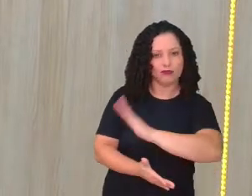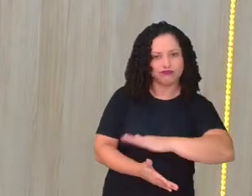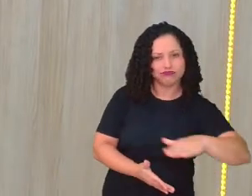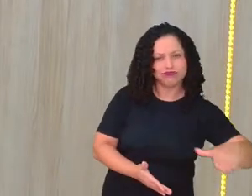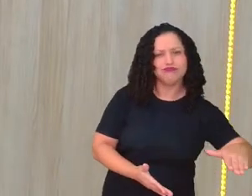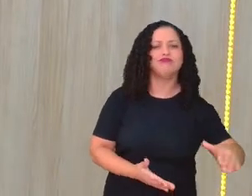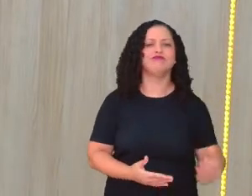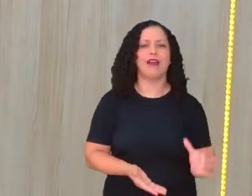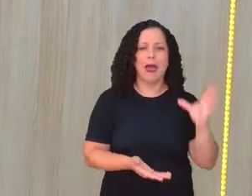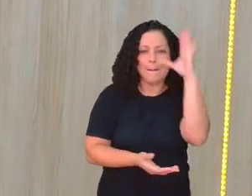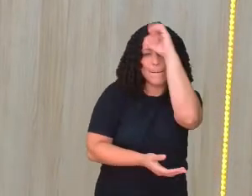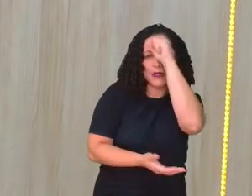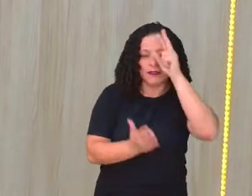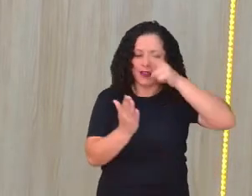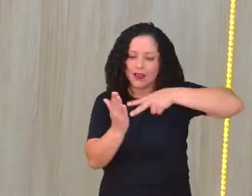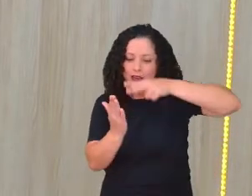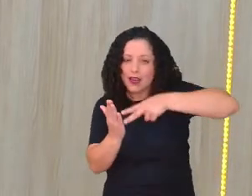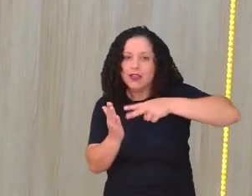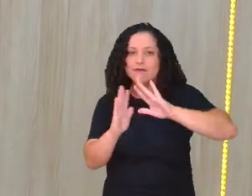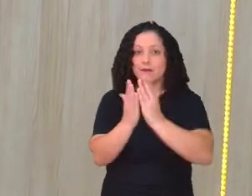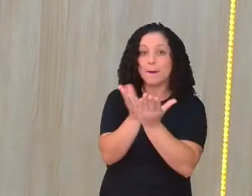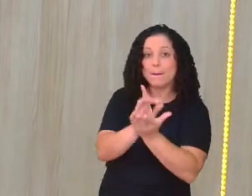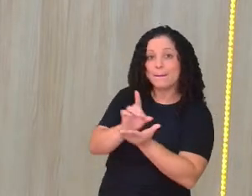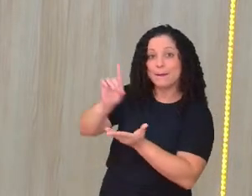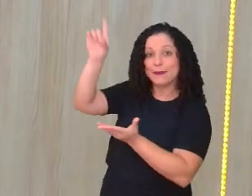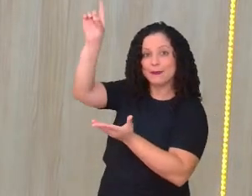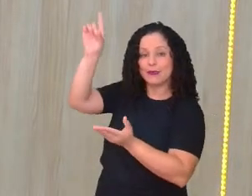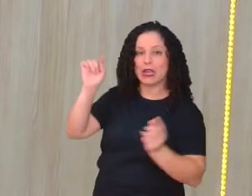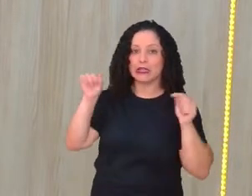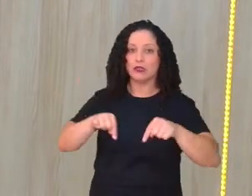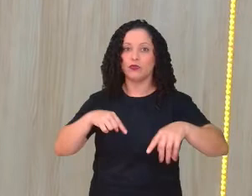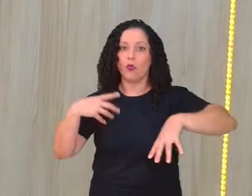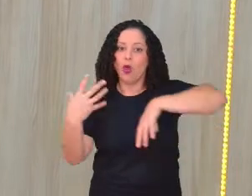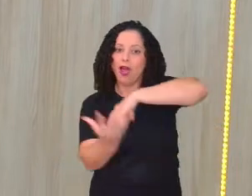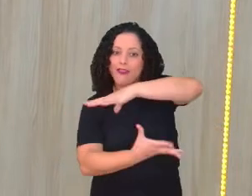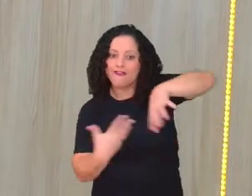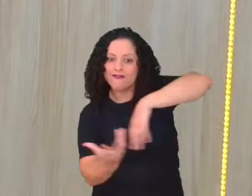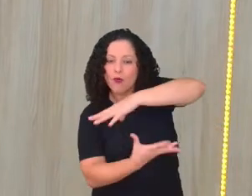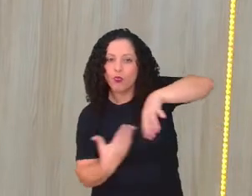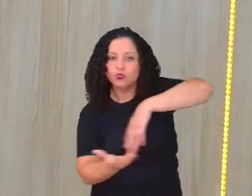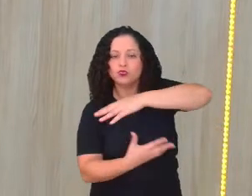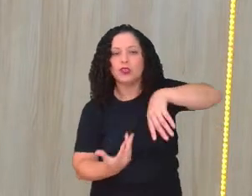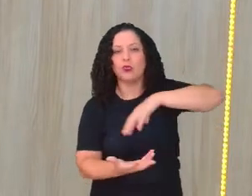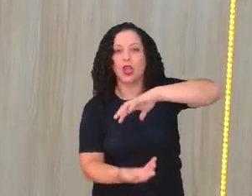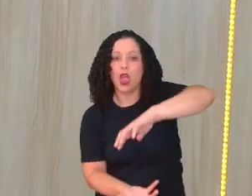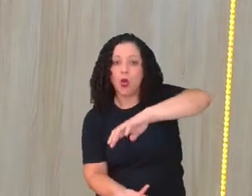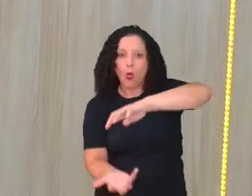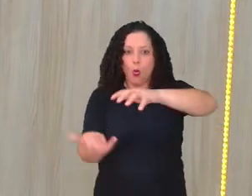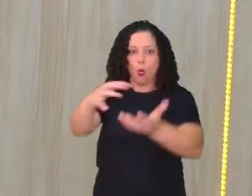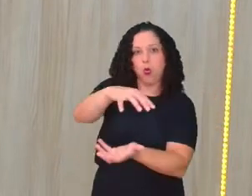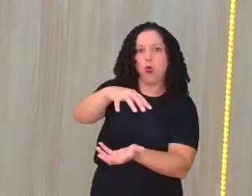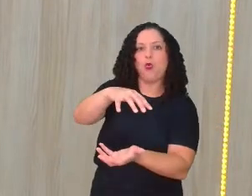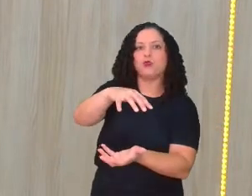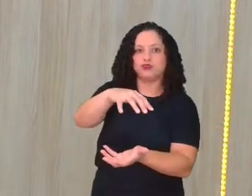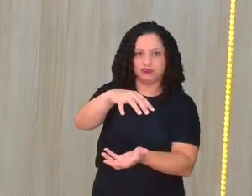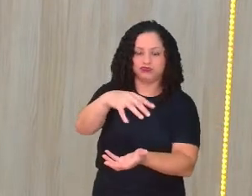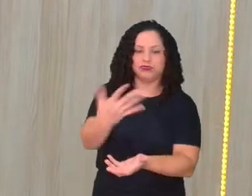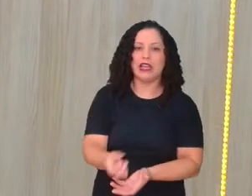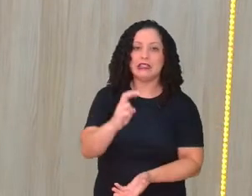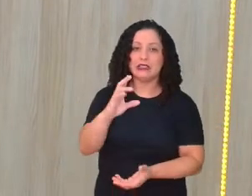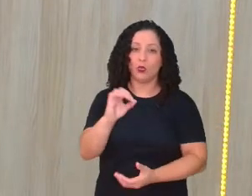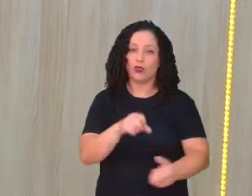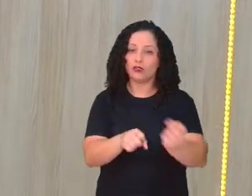Bíblia, certo? E nesse sentido, ó, isso foi uma revolução tão grande que 50 anos após a